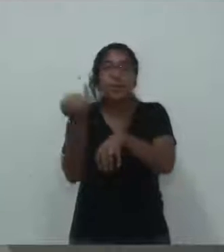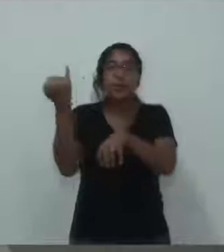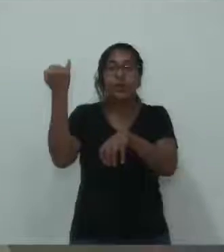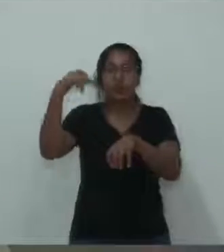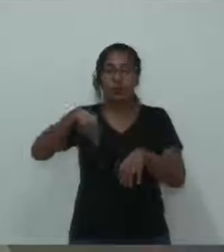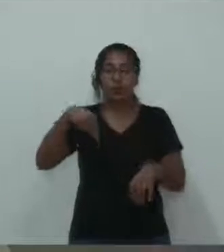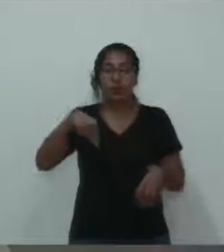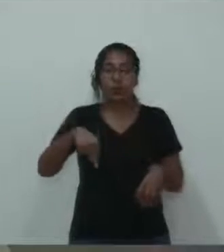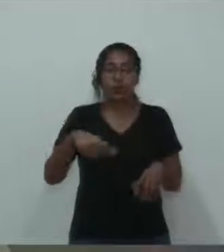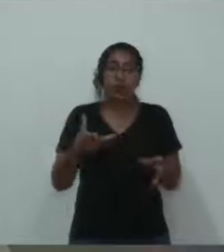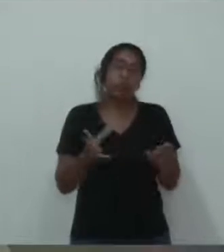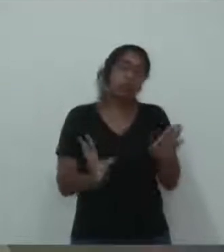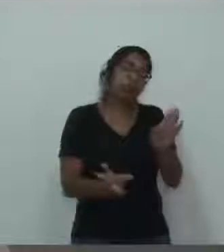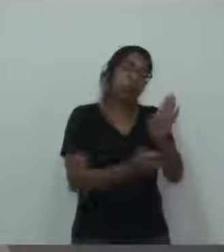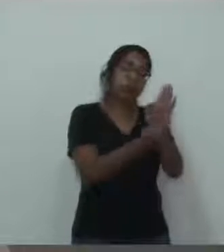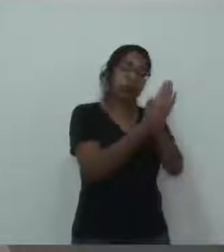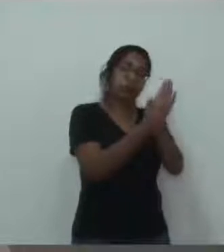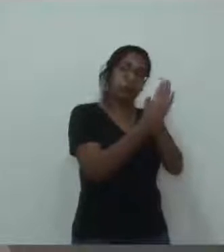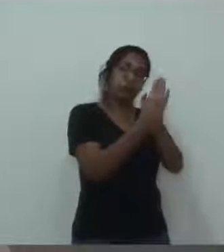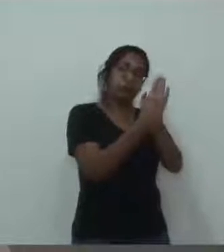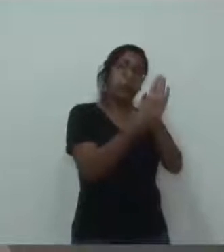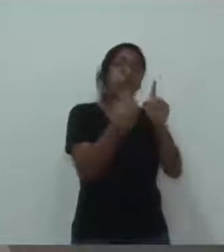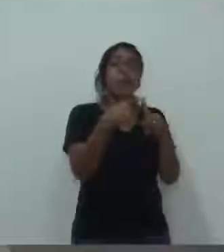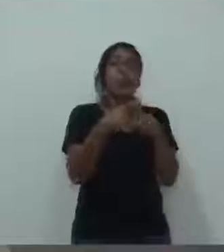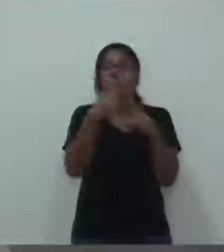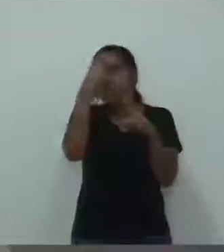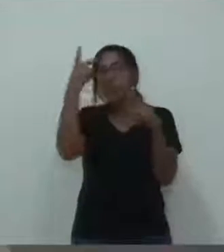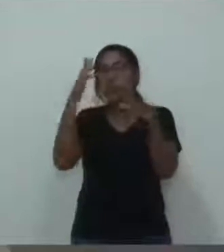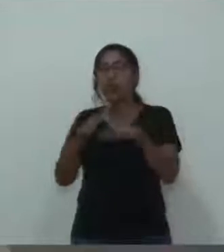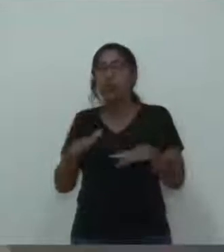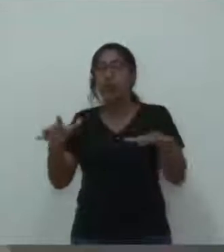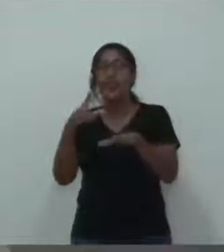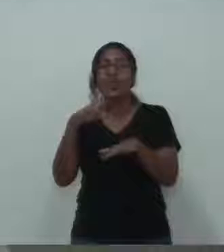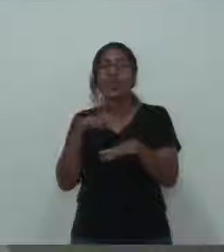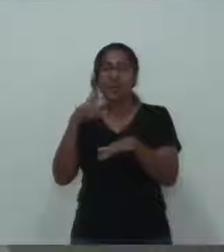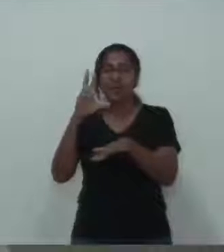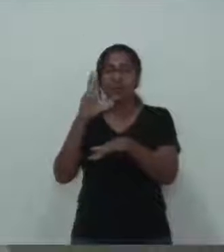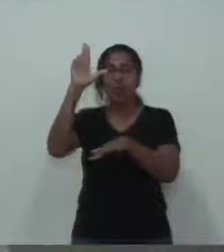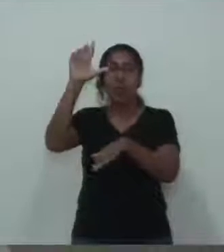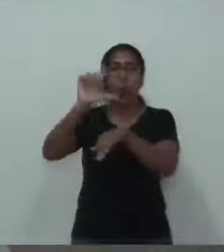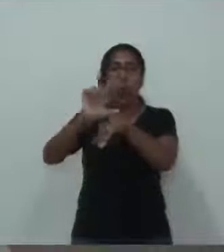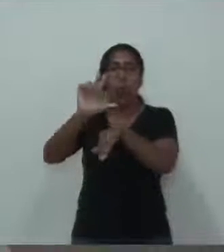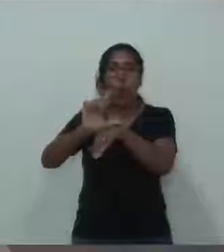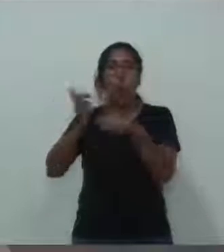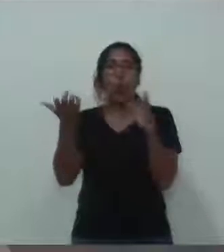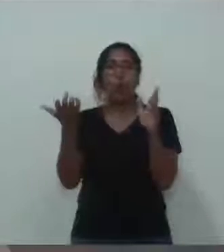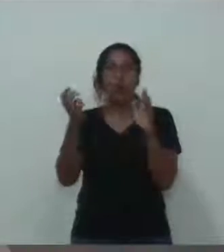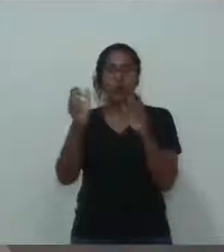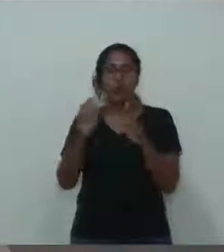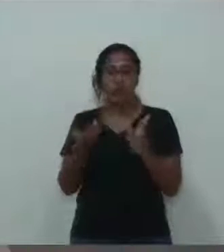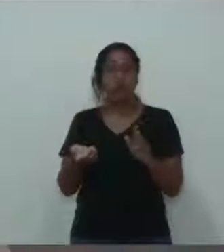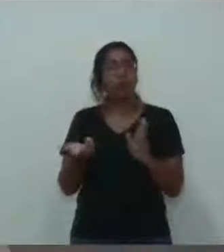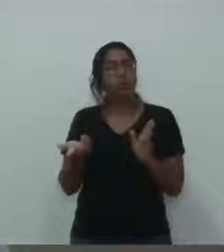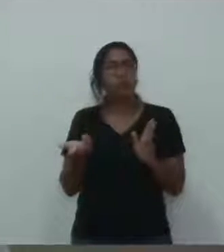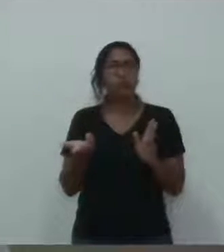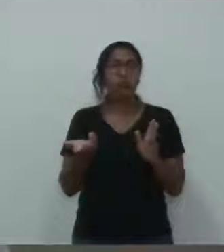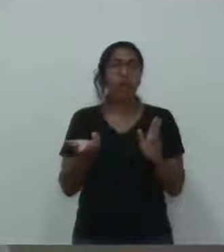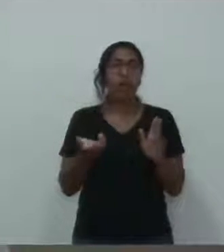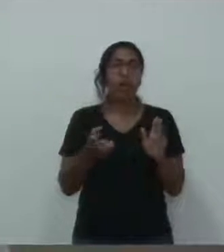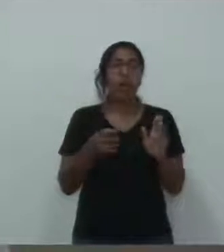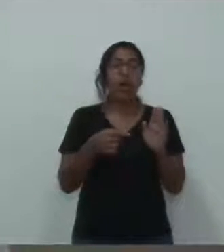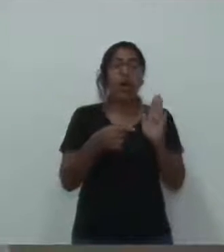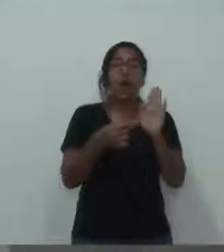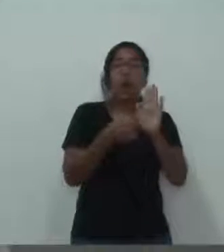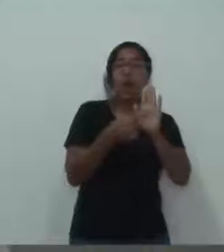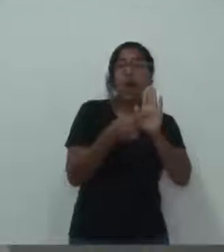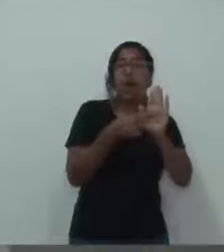aqui a pedido de pessoal do comércio, principalmente. Foi a informação que eu obtive. Então, eu não vejo problema manter o